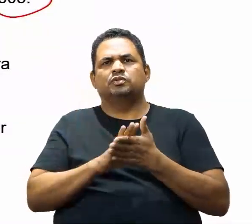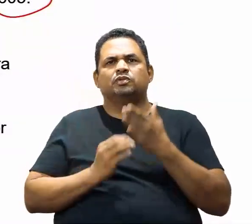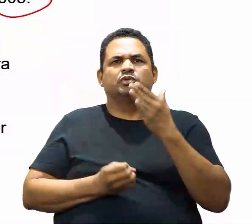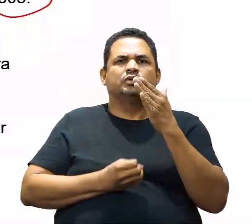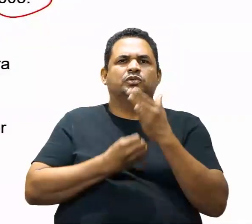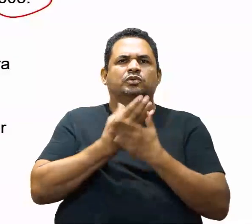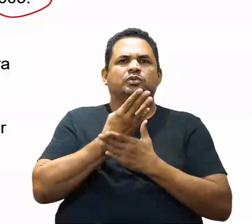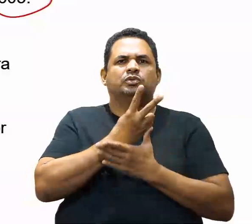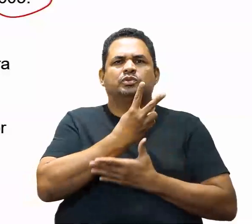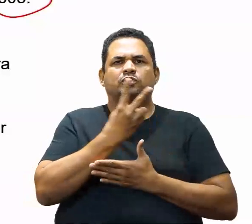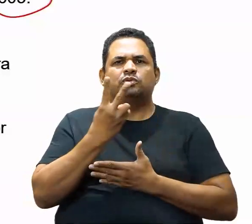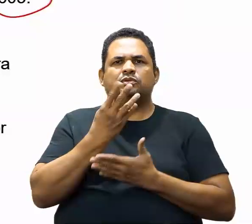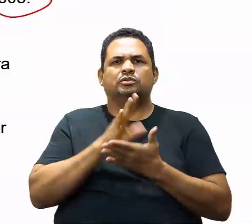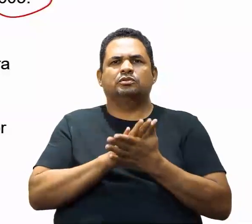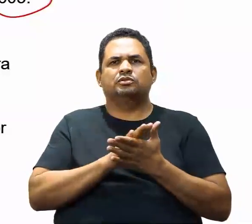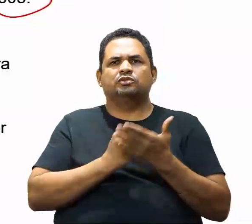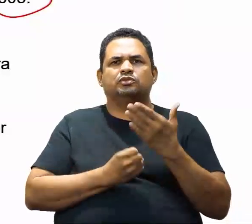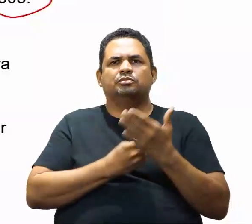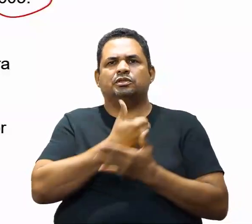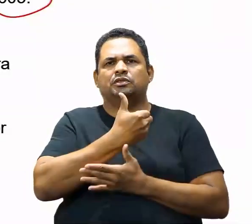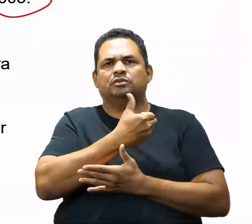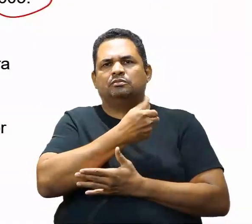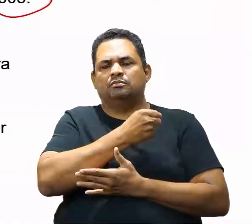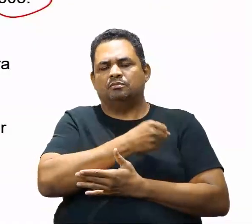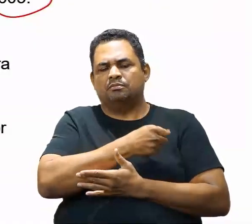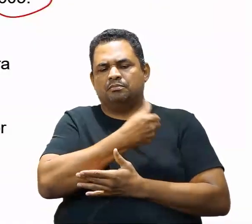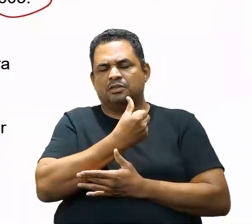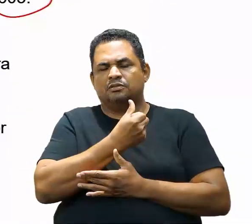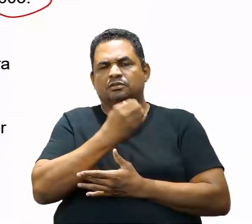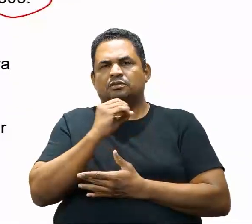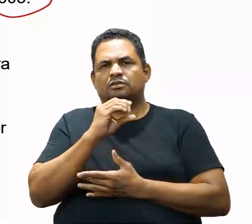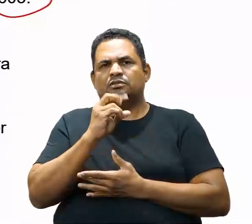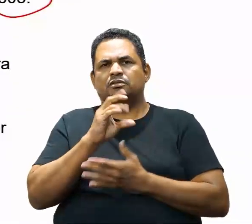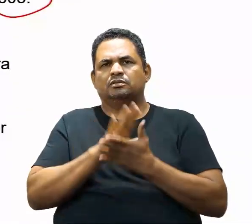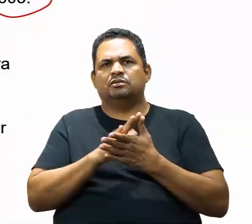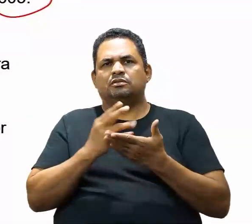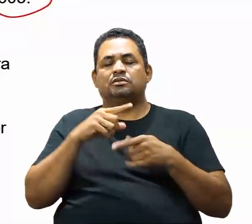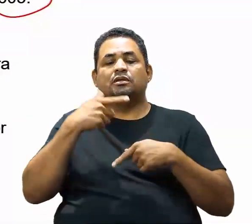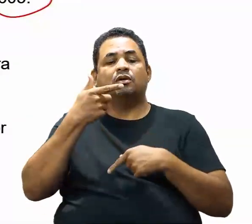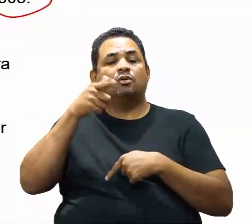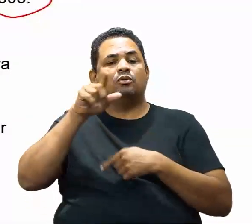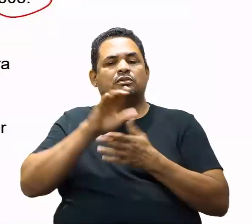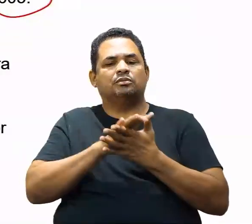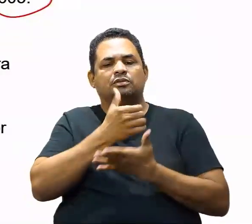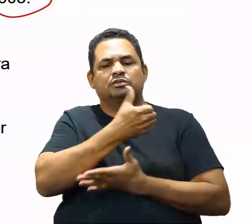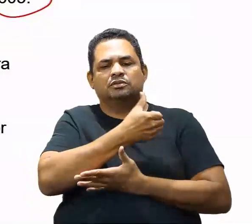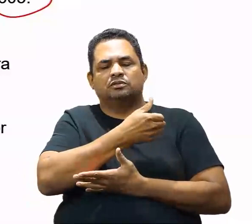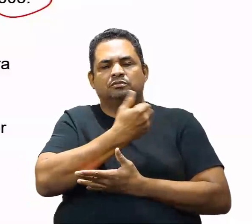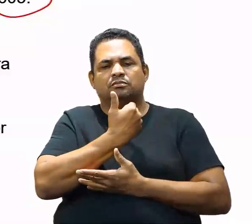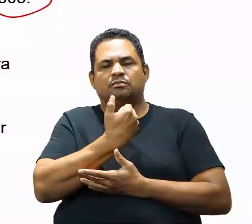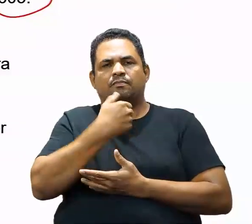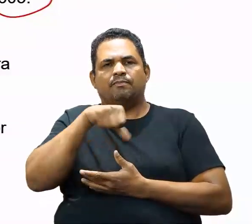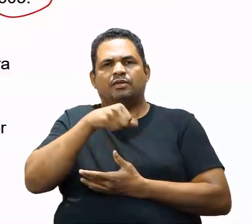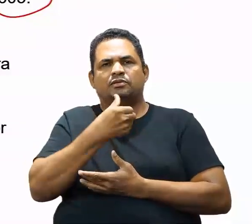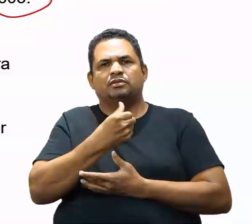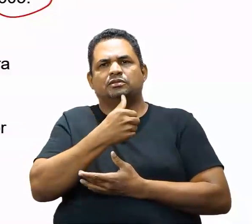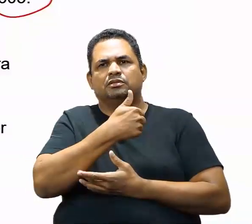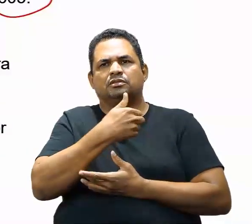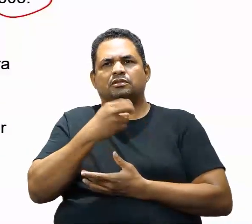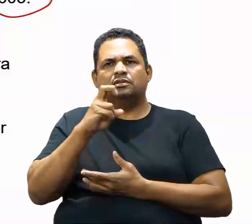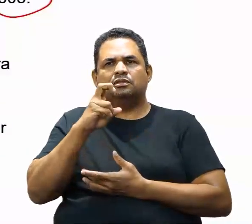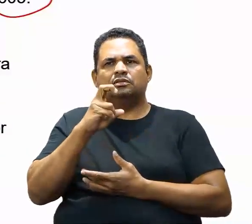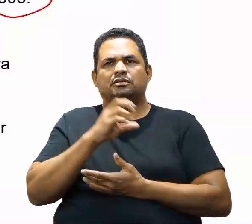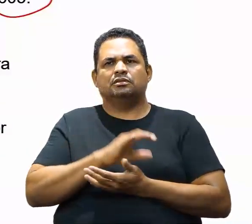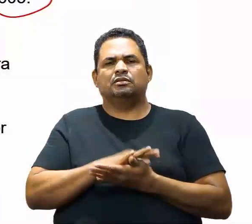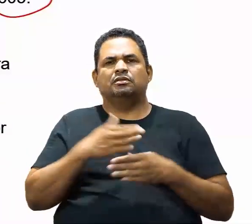em 1605 e a outra em 1615. Bem pertinho ali já da morte do Miguel de Cervantes. Isso mesmo.